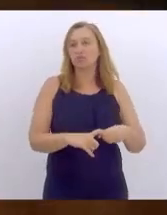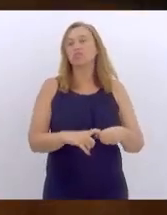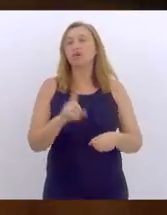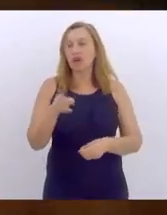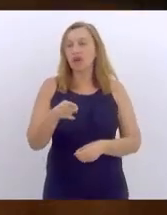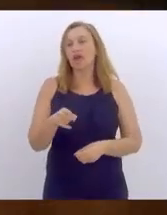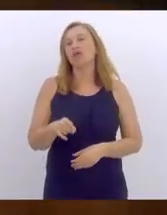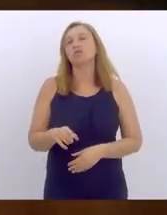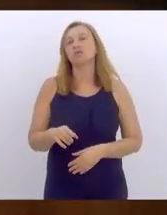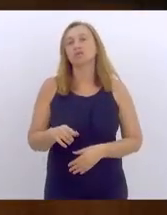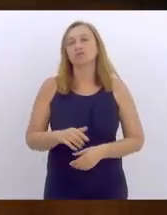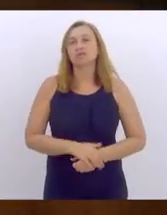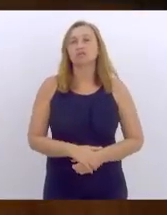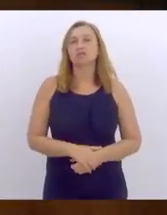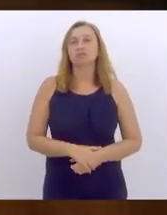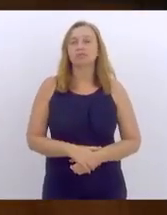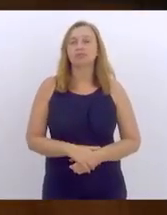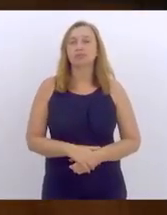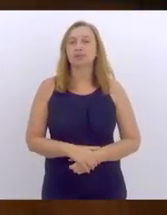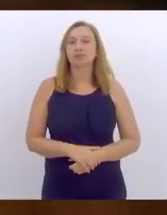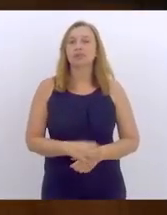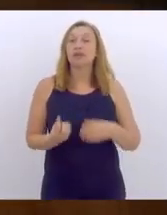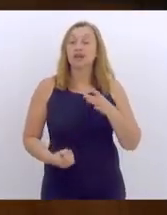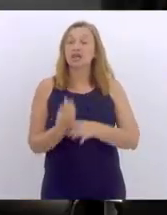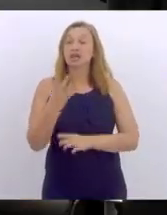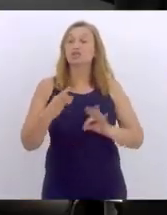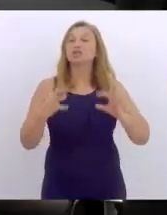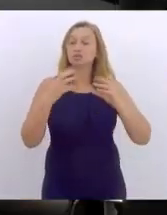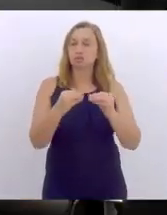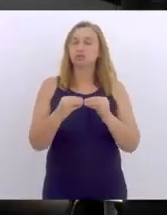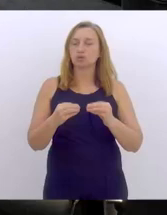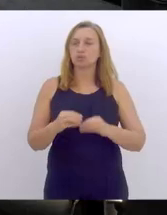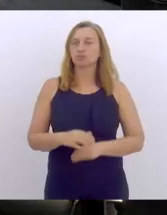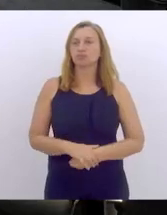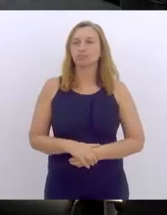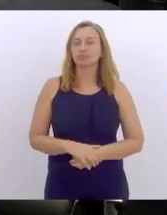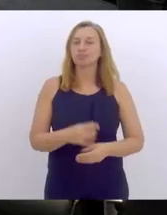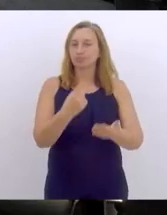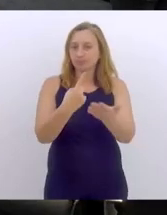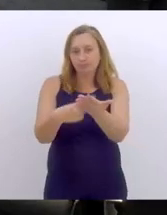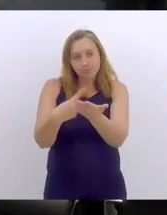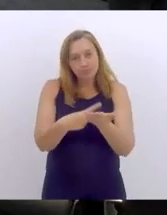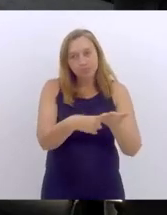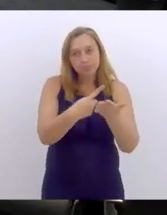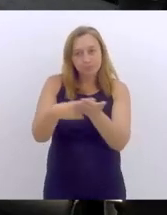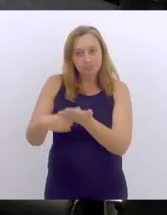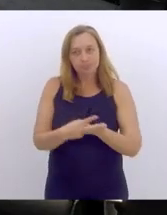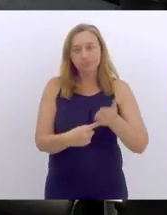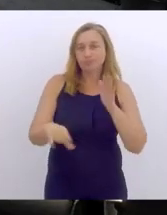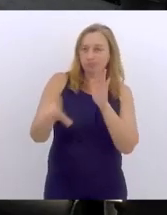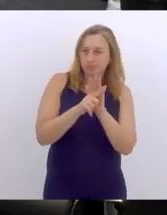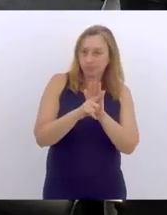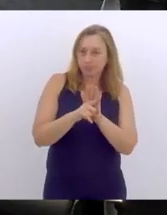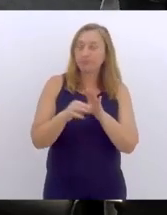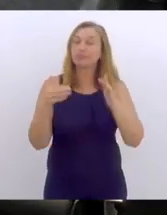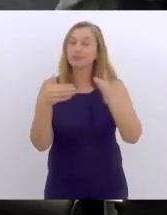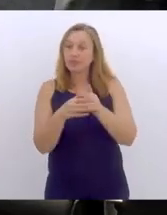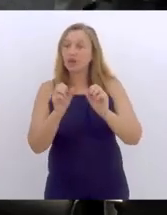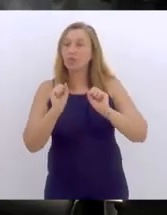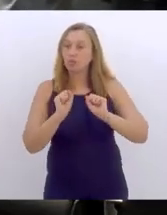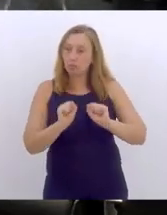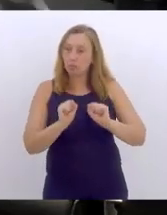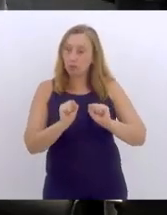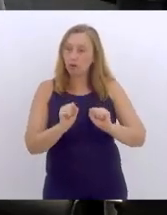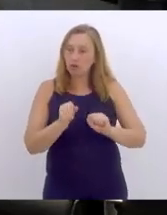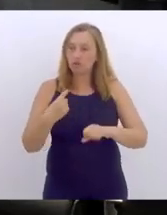o ponto. A construção disso é que foi combinando a lei, até onde a gente podia ir, e